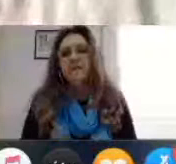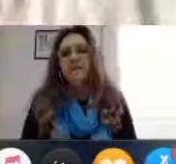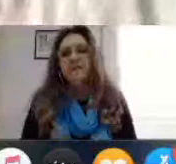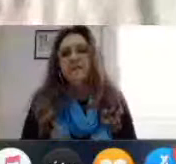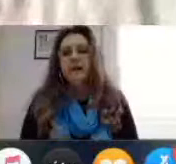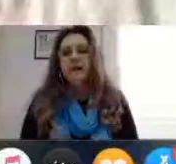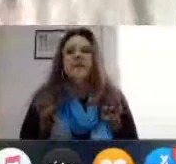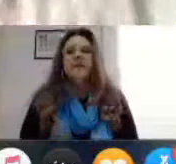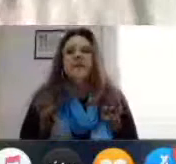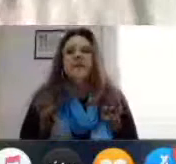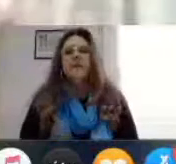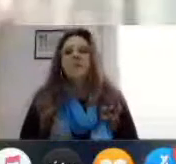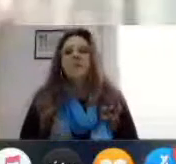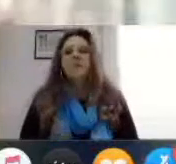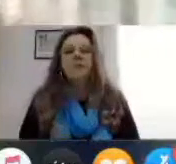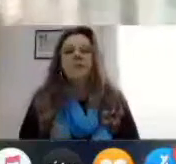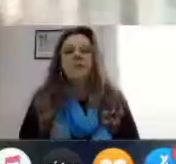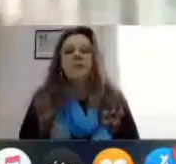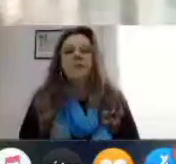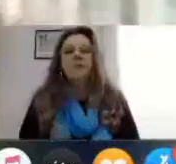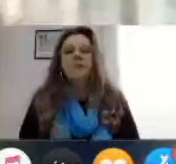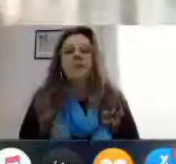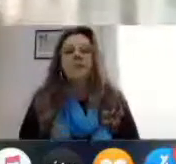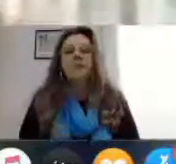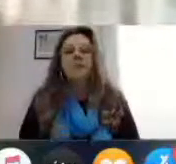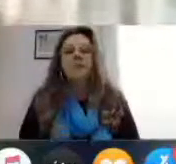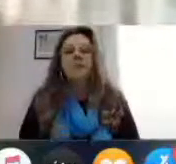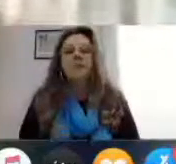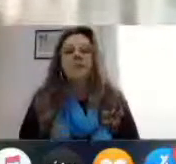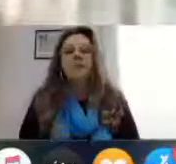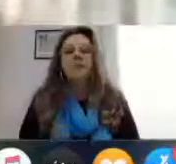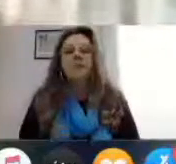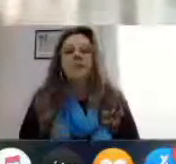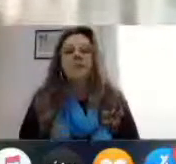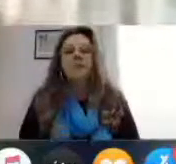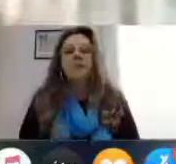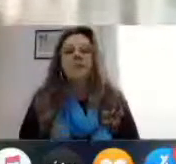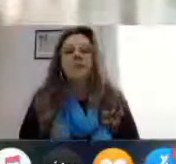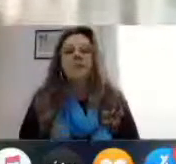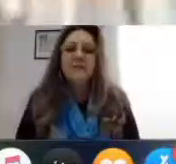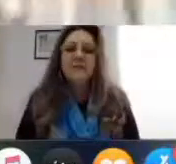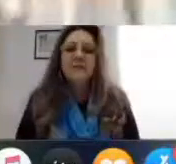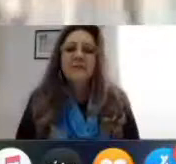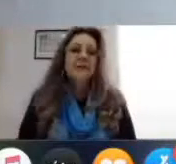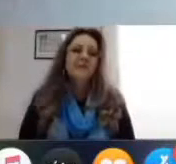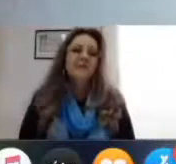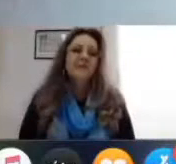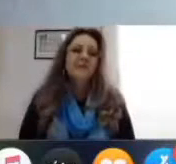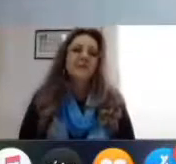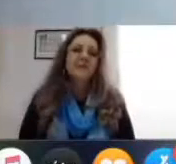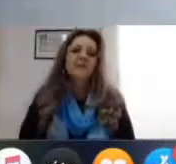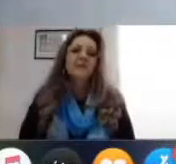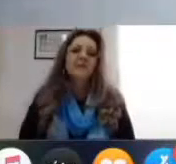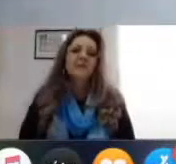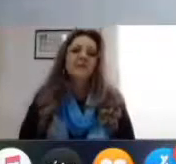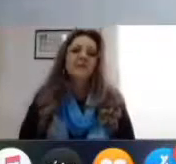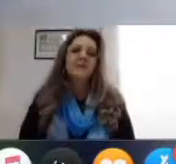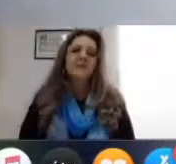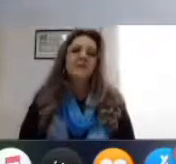possa acessar, né? Porque, como sempre na universidade, a gente tem várias coisas acontecendo ao mesmo tempo, né? Então, as pessoas